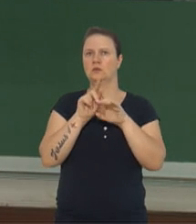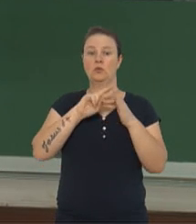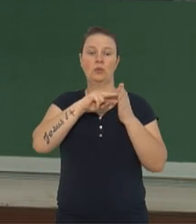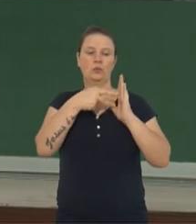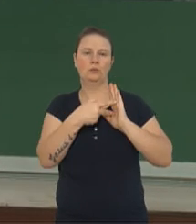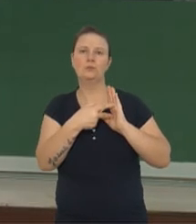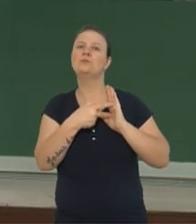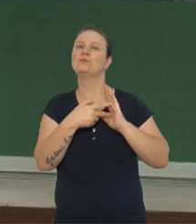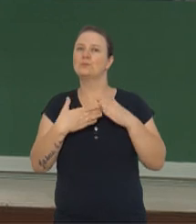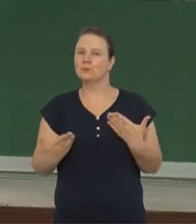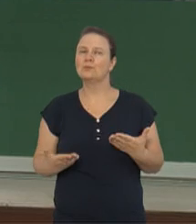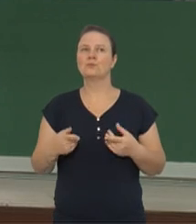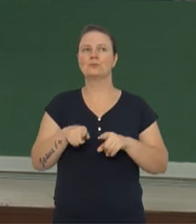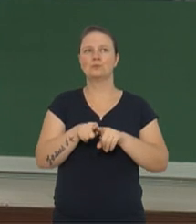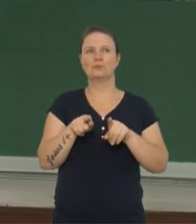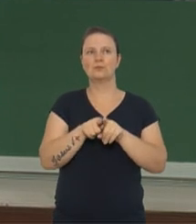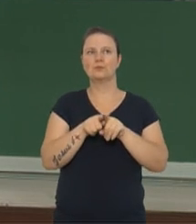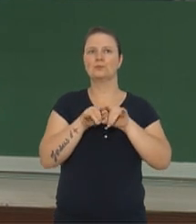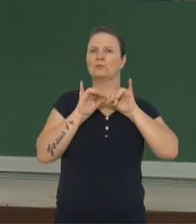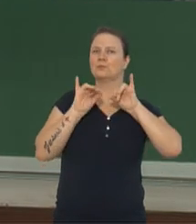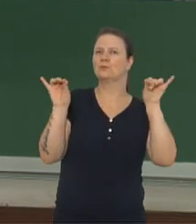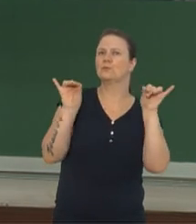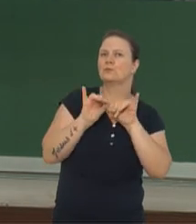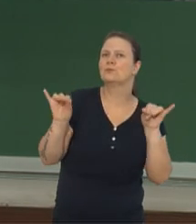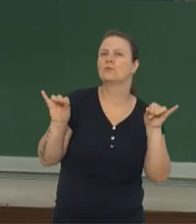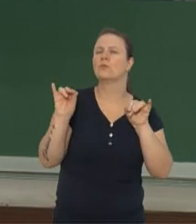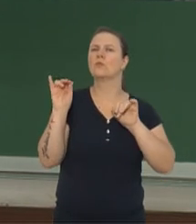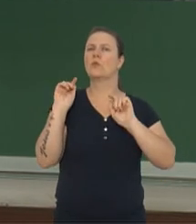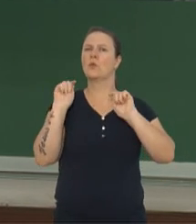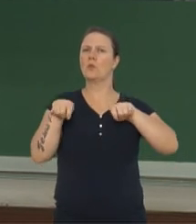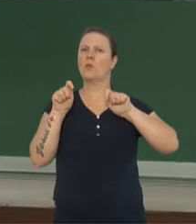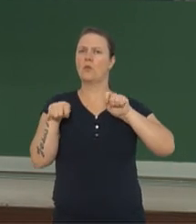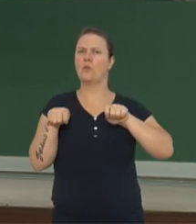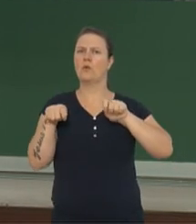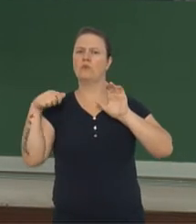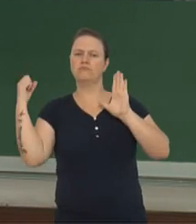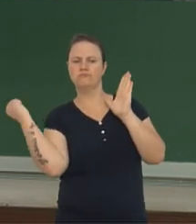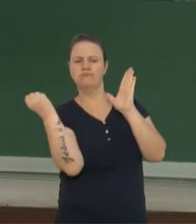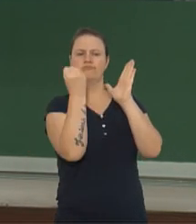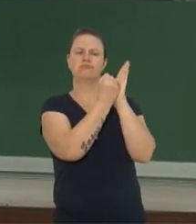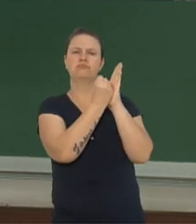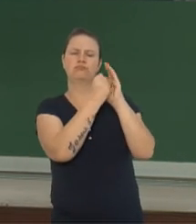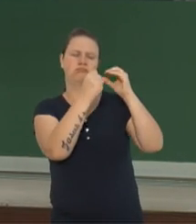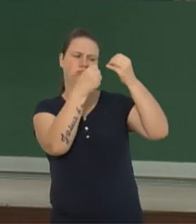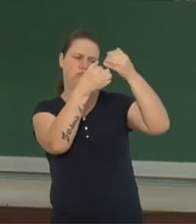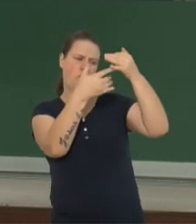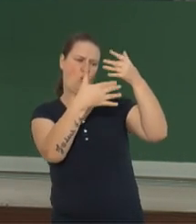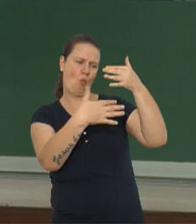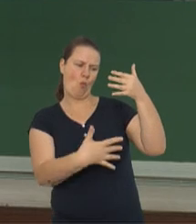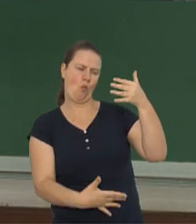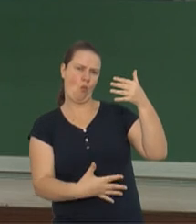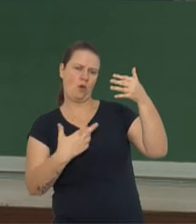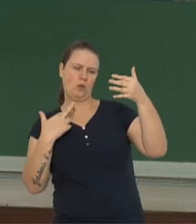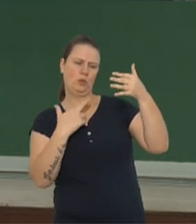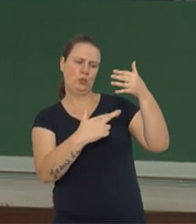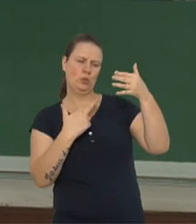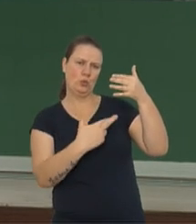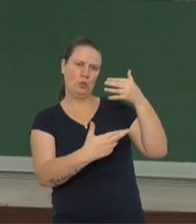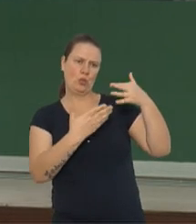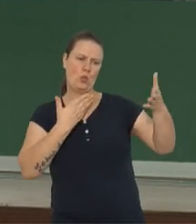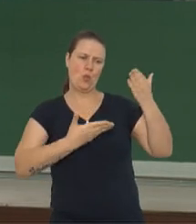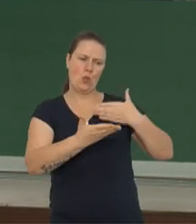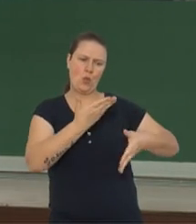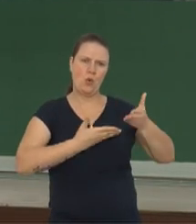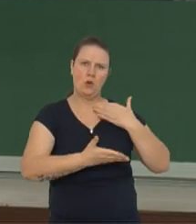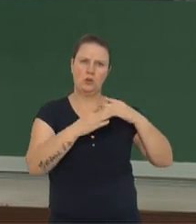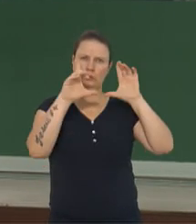RAE, e em ele, na mensagem, se pode etiquetar, marcar, retuitear, usar fotografias